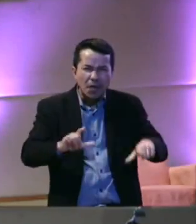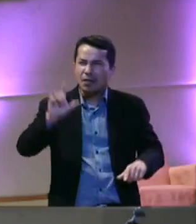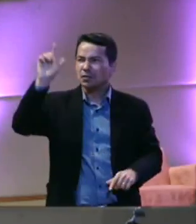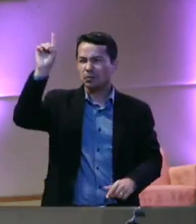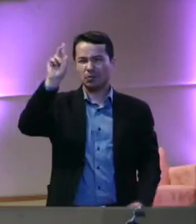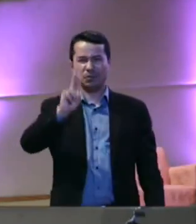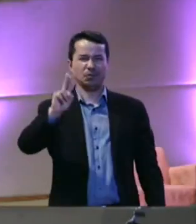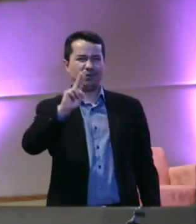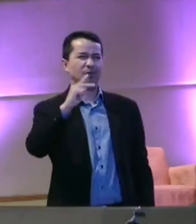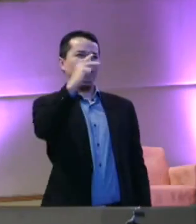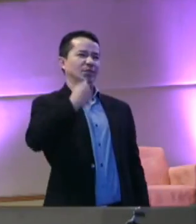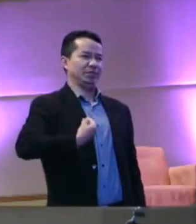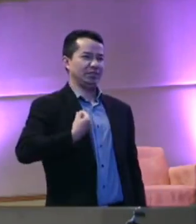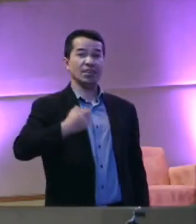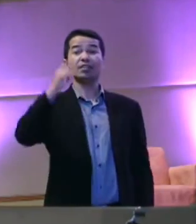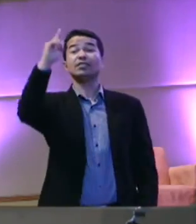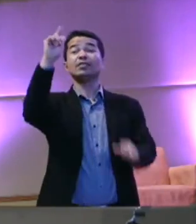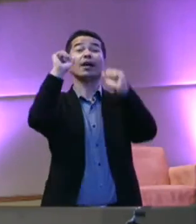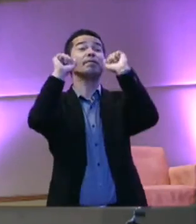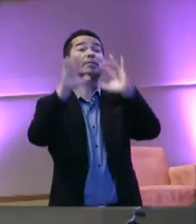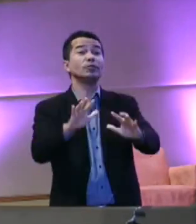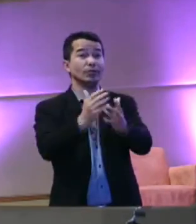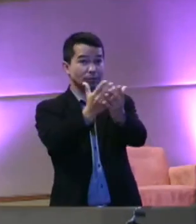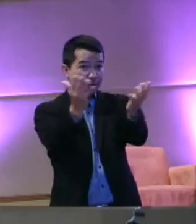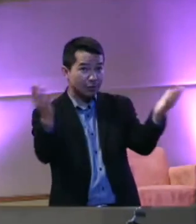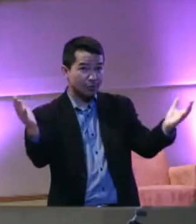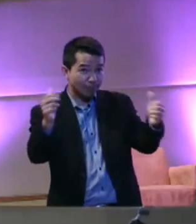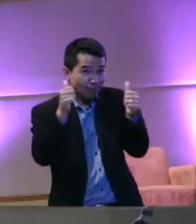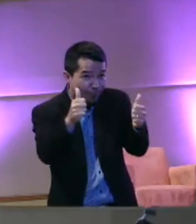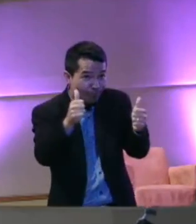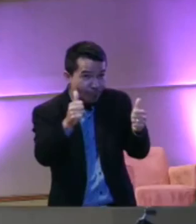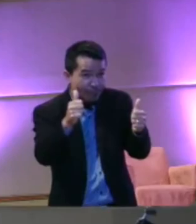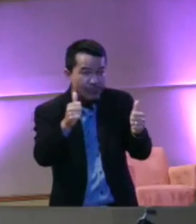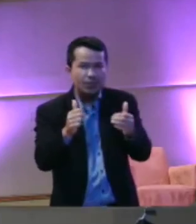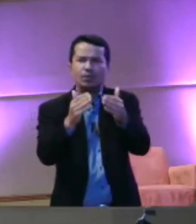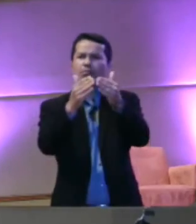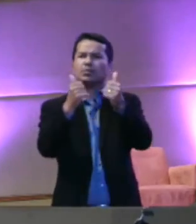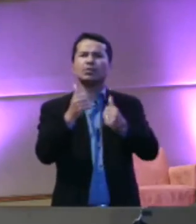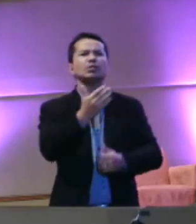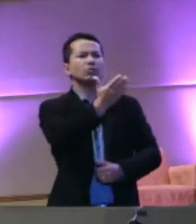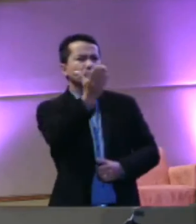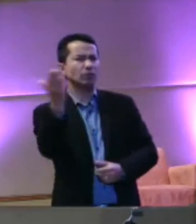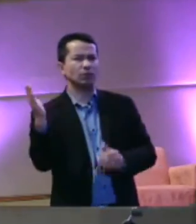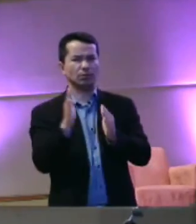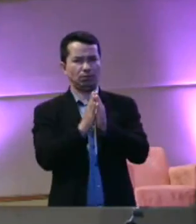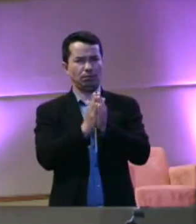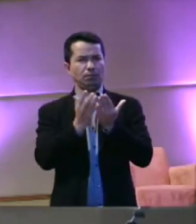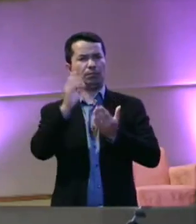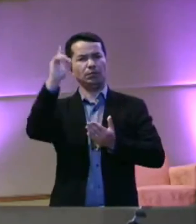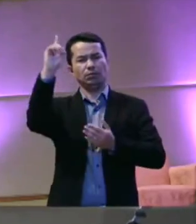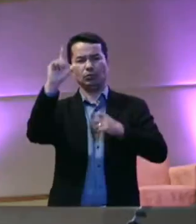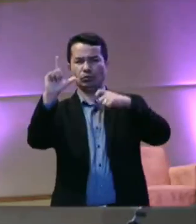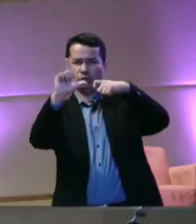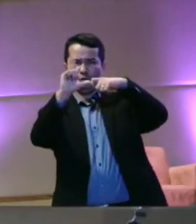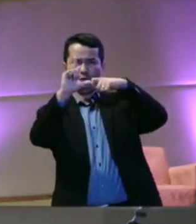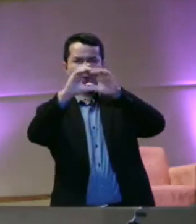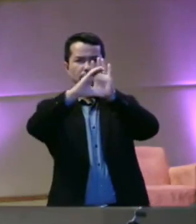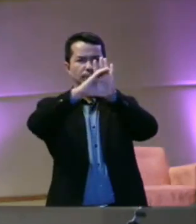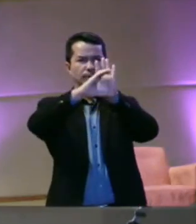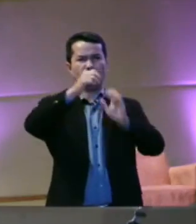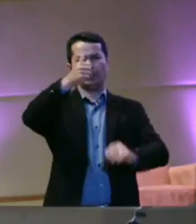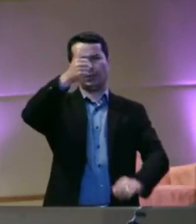Que Deus te abençoe grandemente, viu? Eu quero que você abra sua Bíblia comigo em Lucas, capítulo 19,